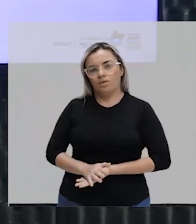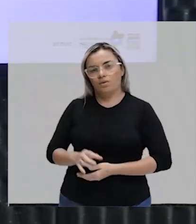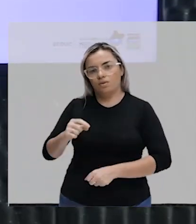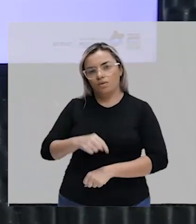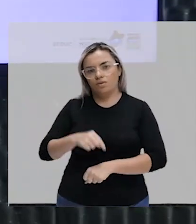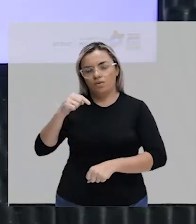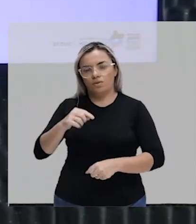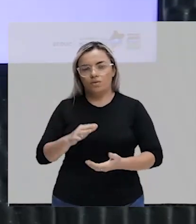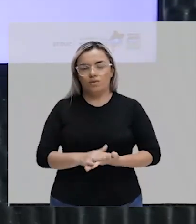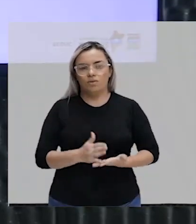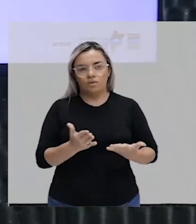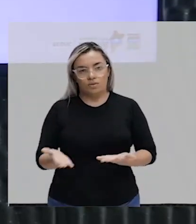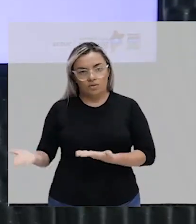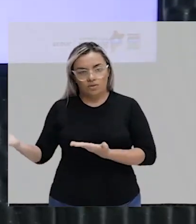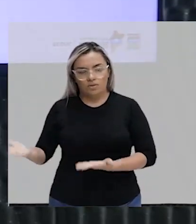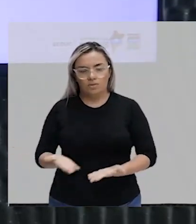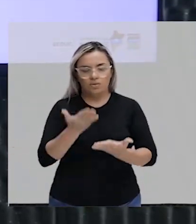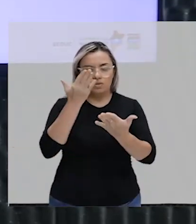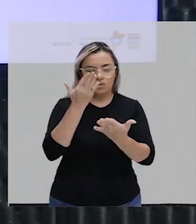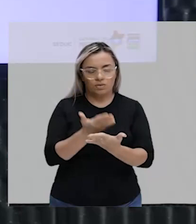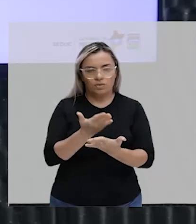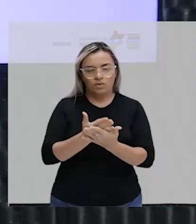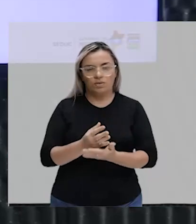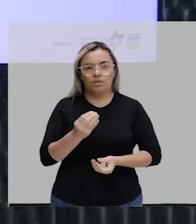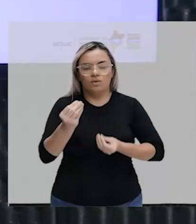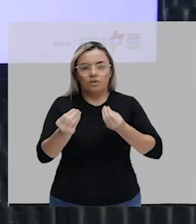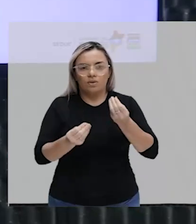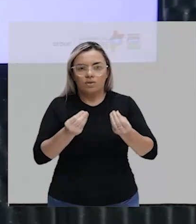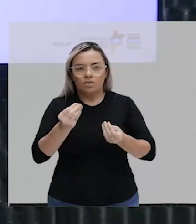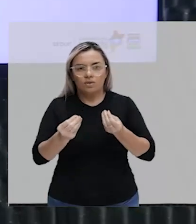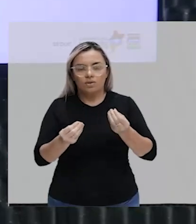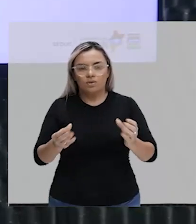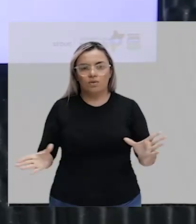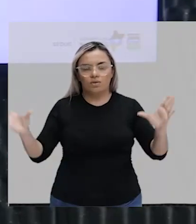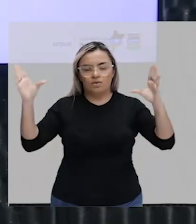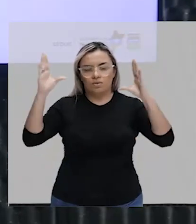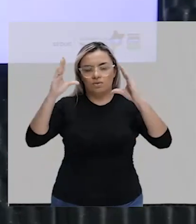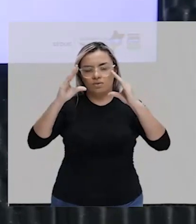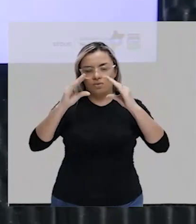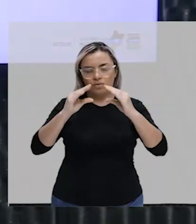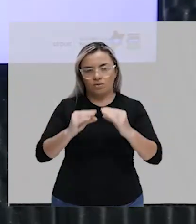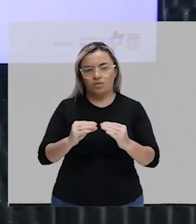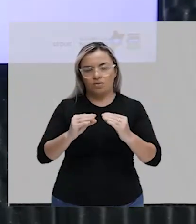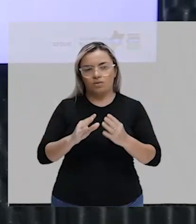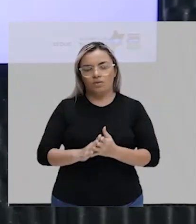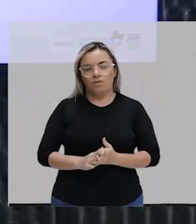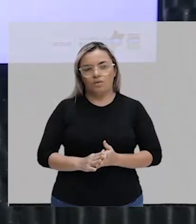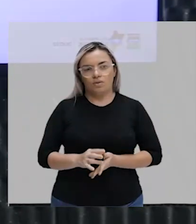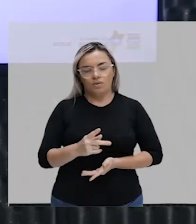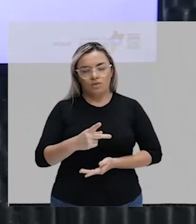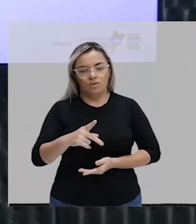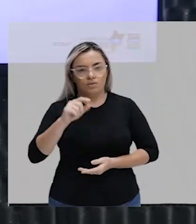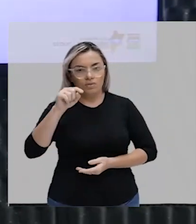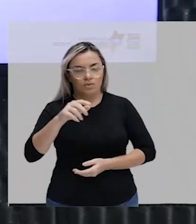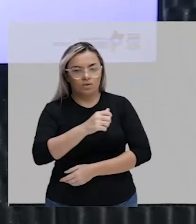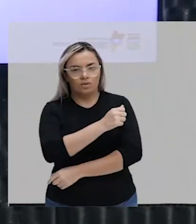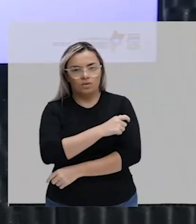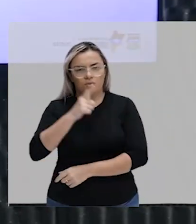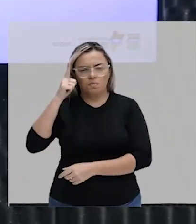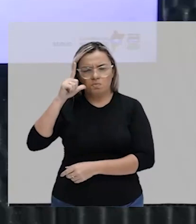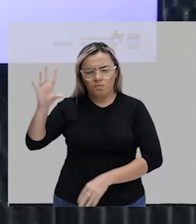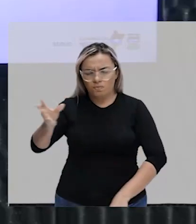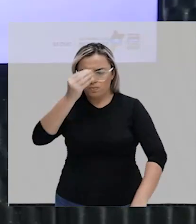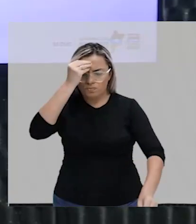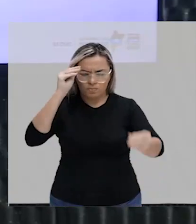momento aqui desse estudo, é como se fosse assim um resumão, tá? Para que você consiga